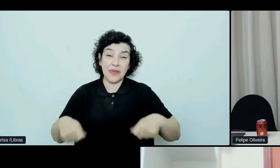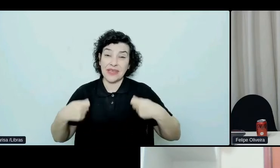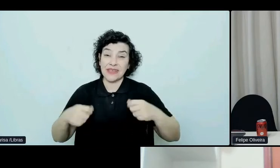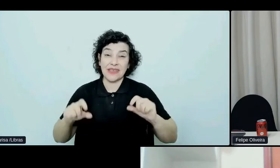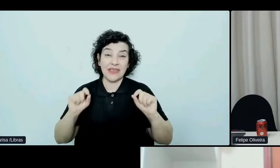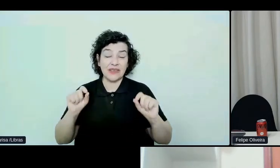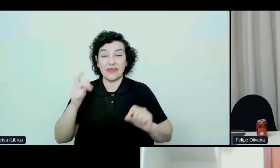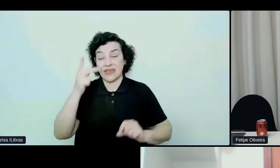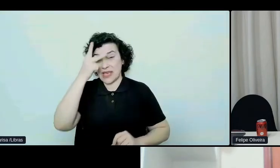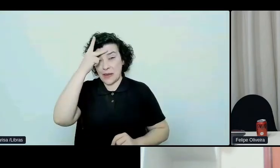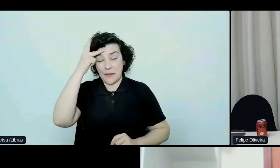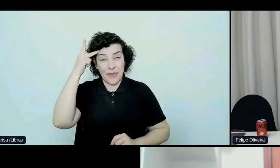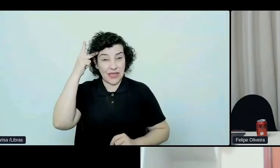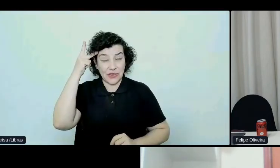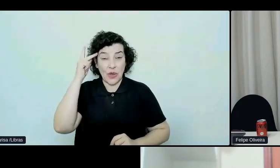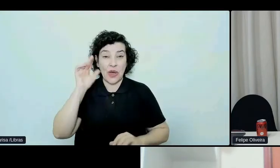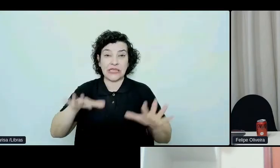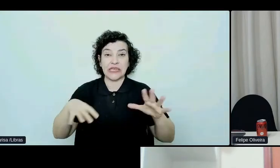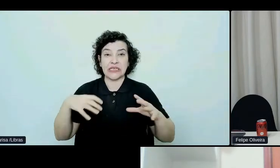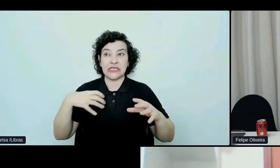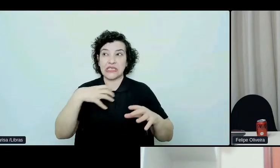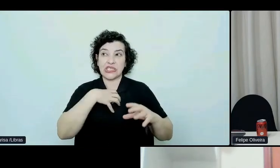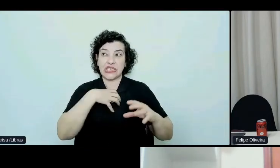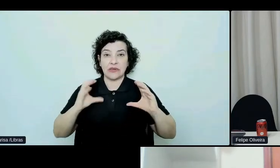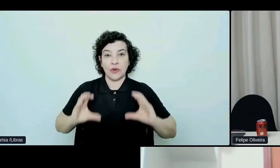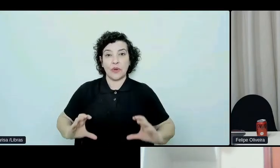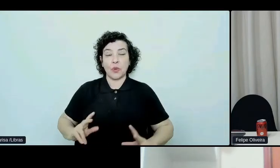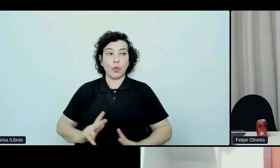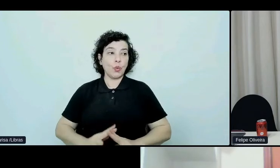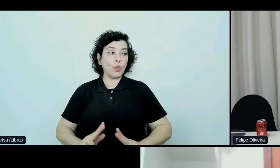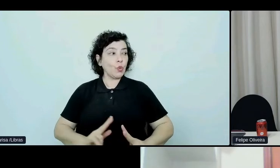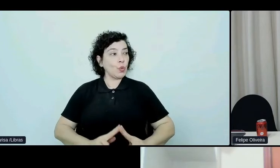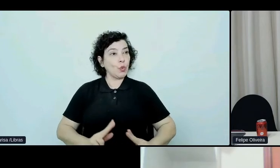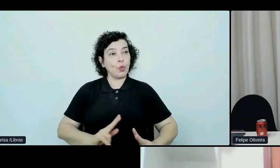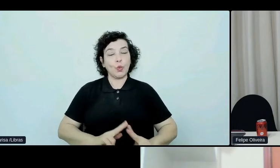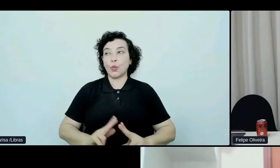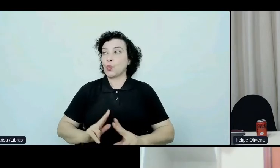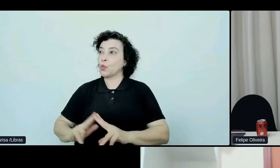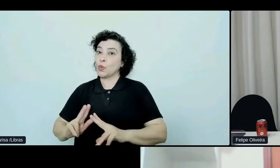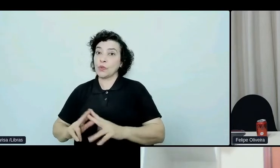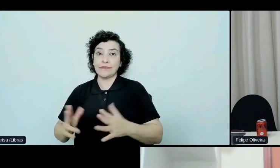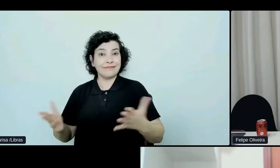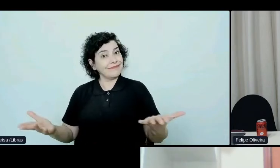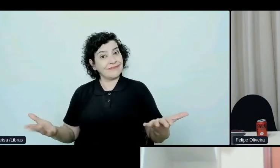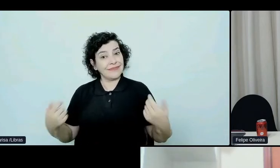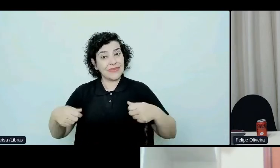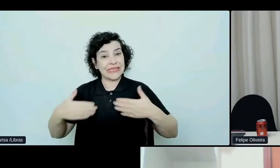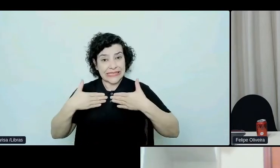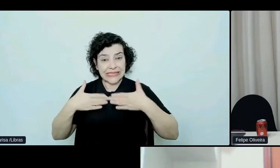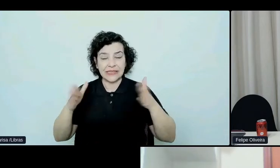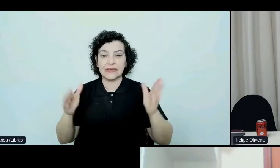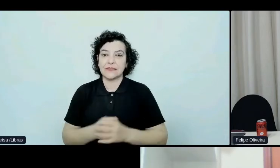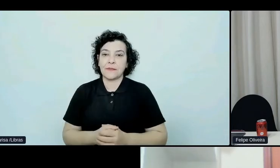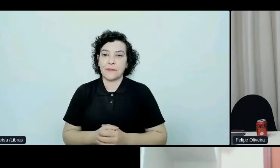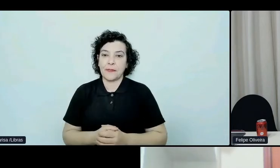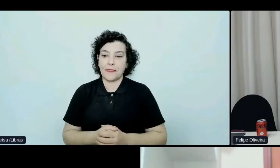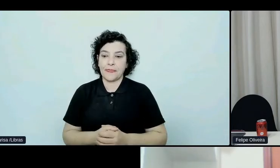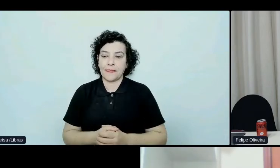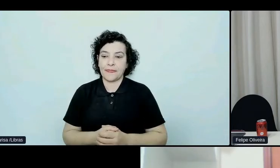camadas sobre camadas para você conseguir não só identificar, mas tirar